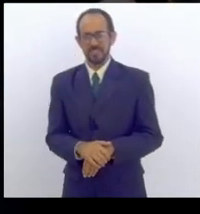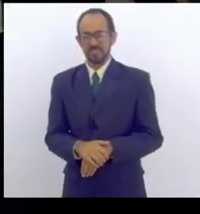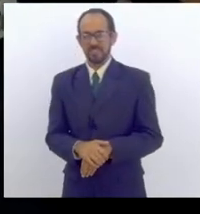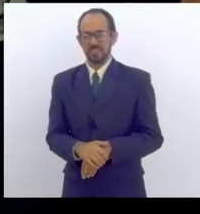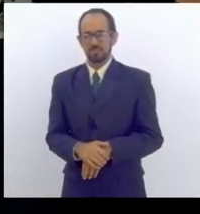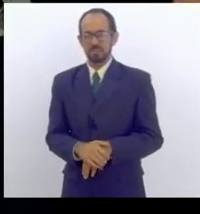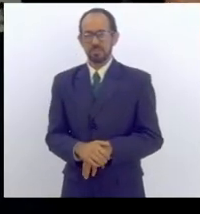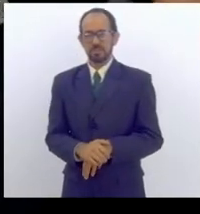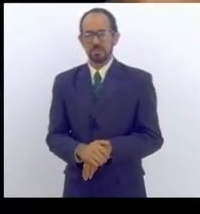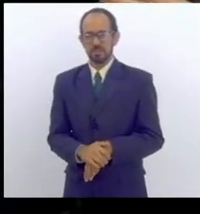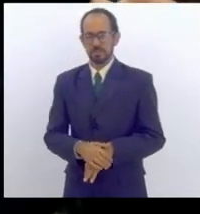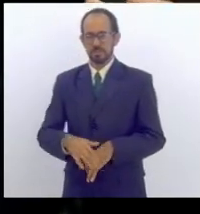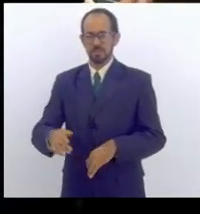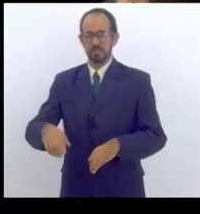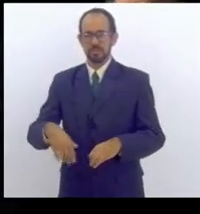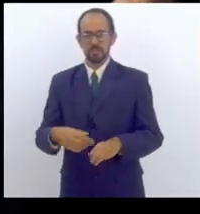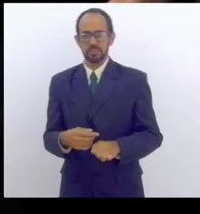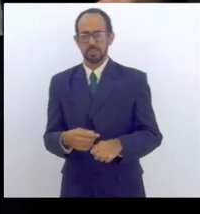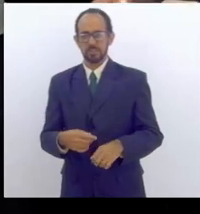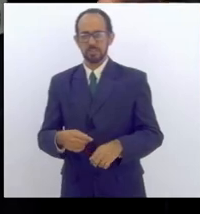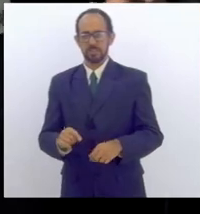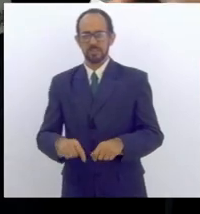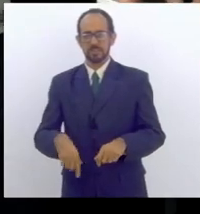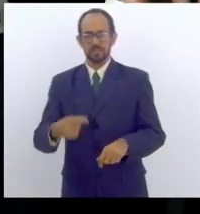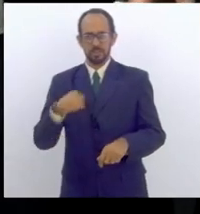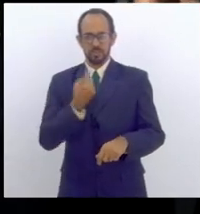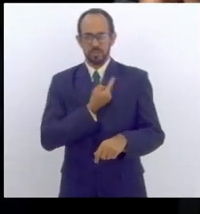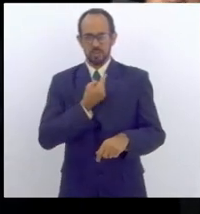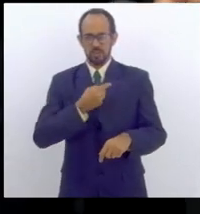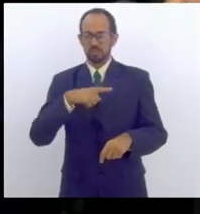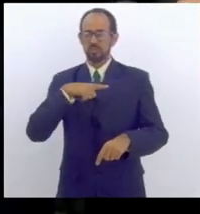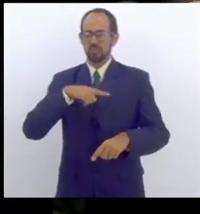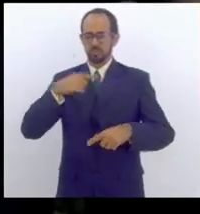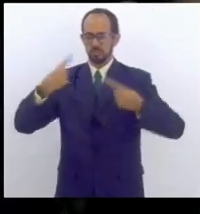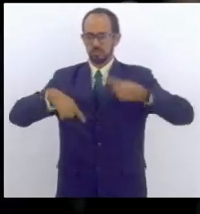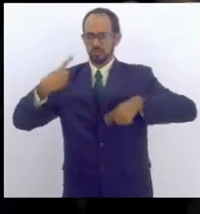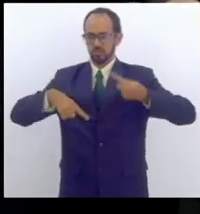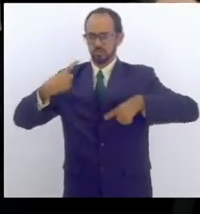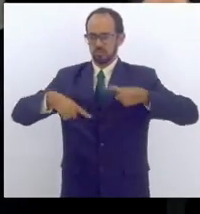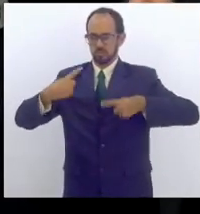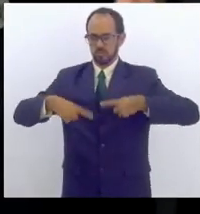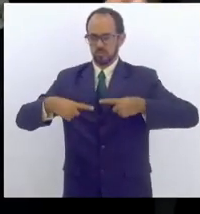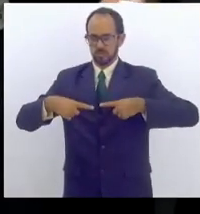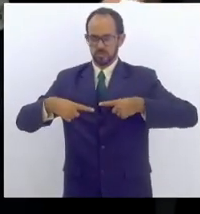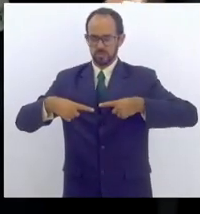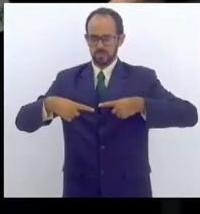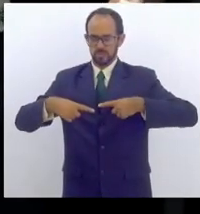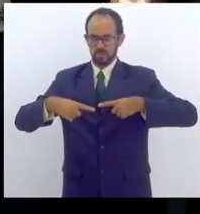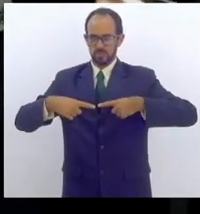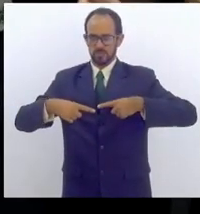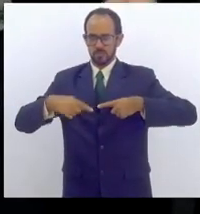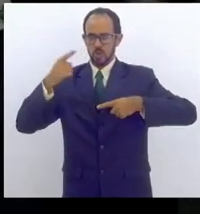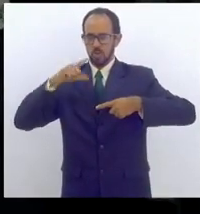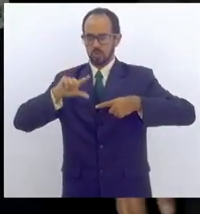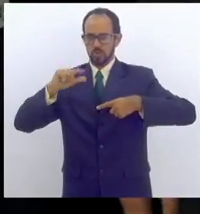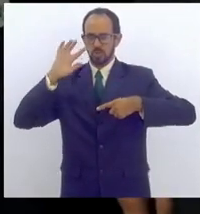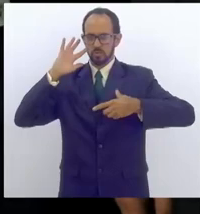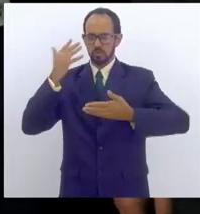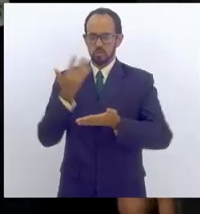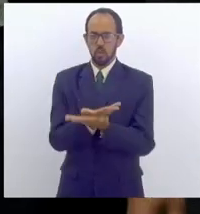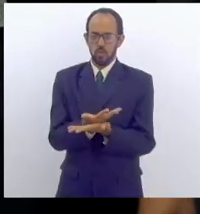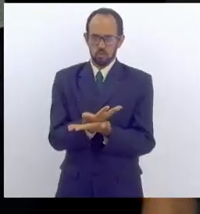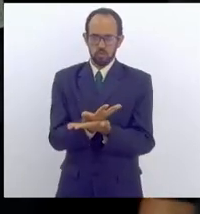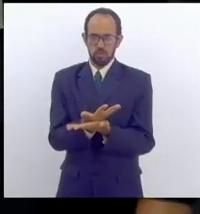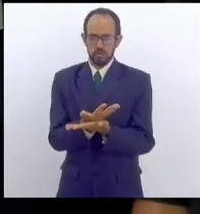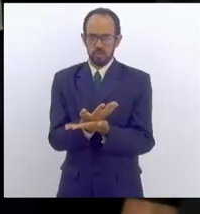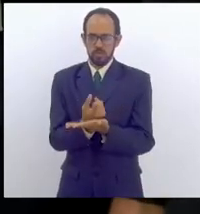Nós tivemos discussões e chegamos à conclusão de uma chapa